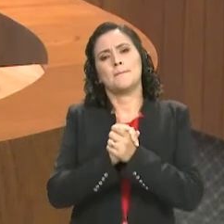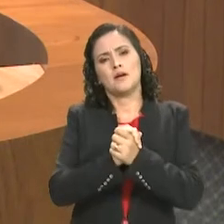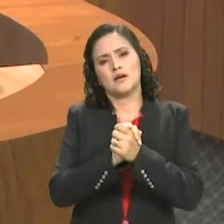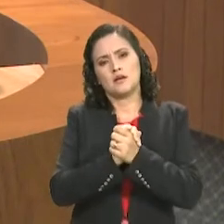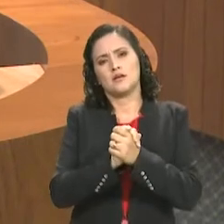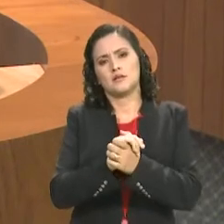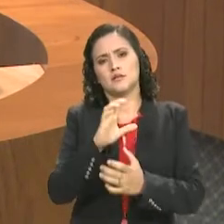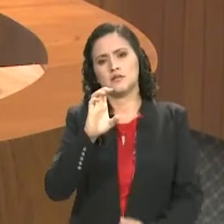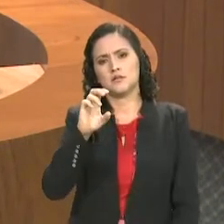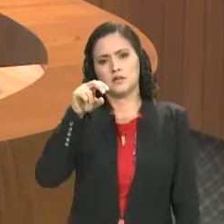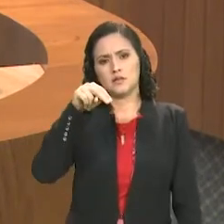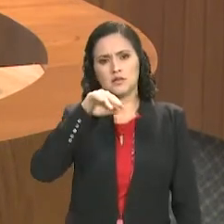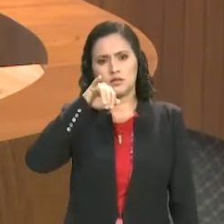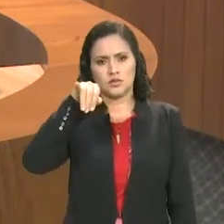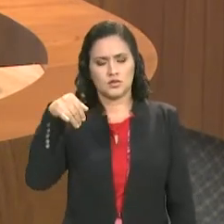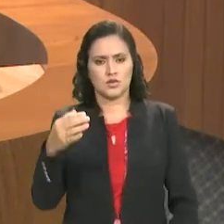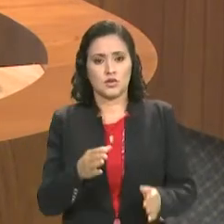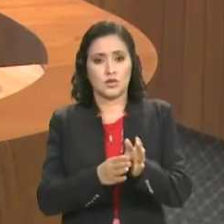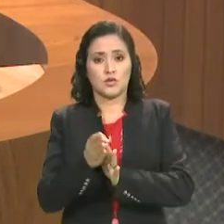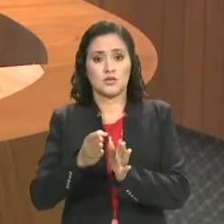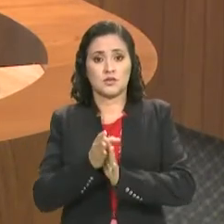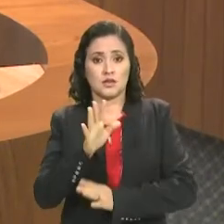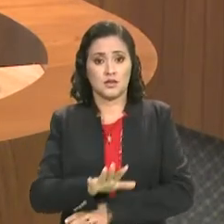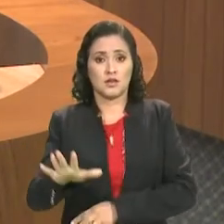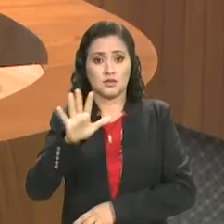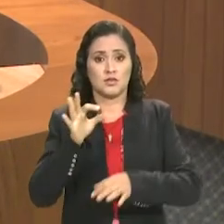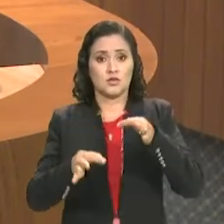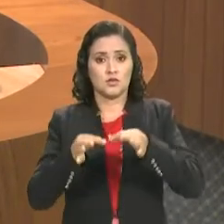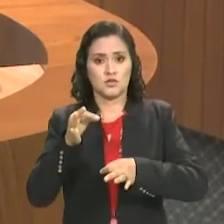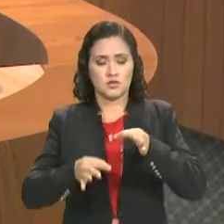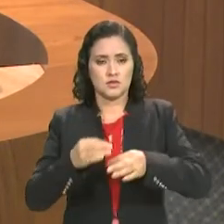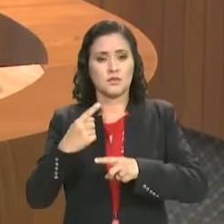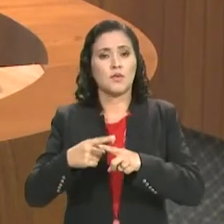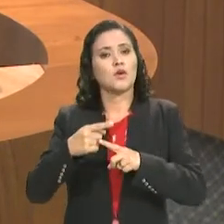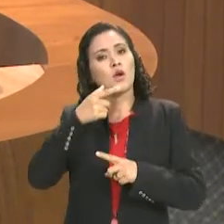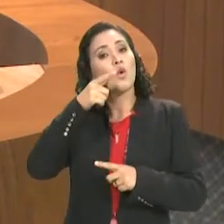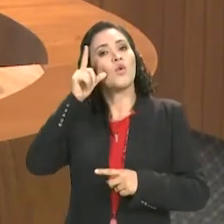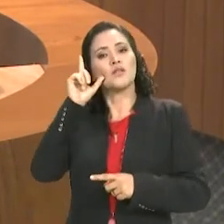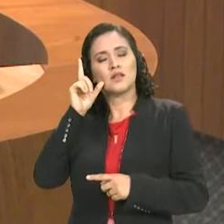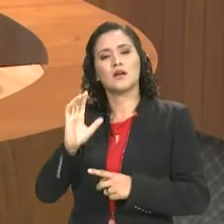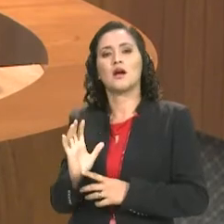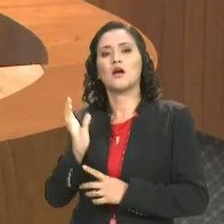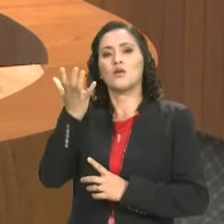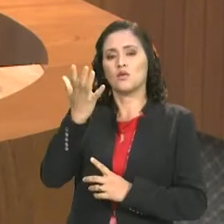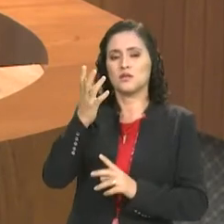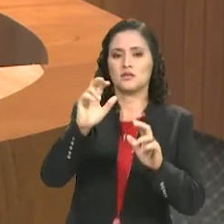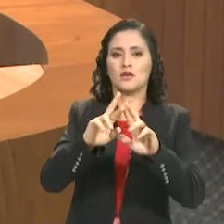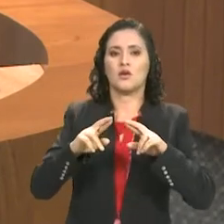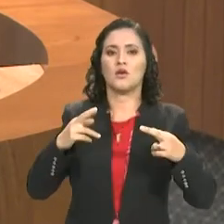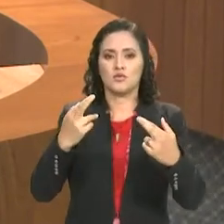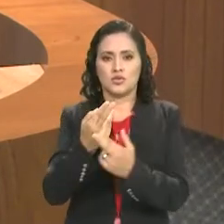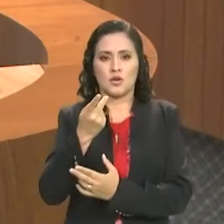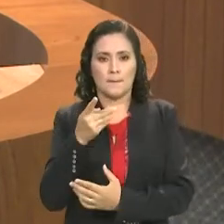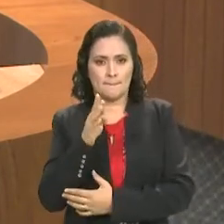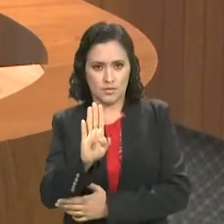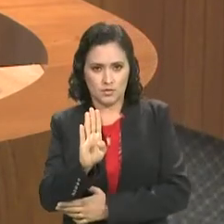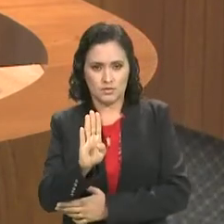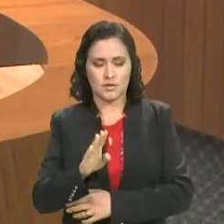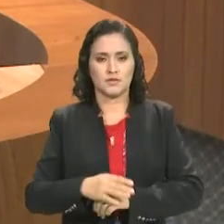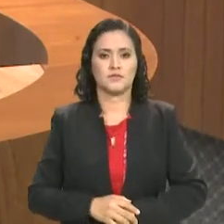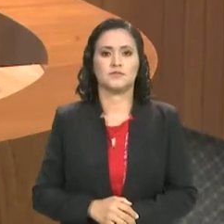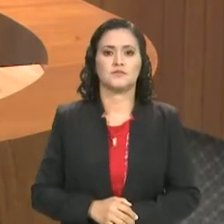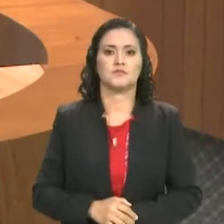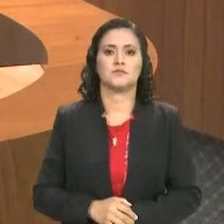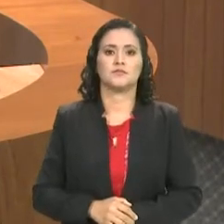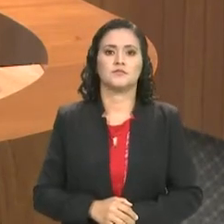Conselho Nacional de Justiça, pelo dia de ontem ter realizado uma audiência pública, uma audiência